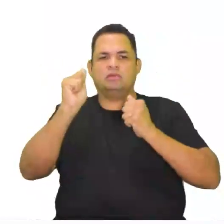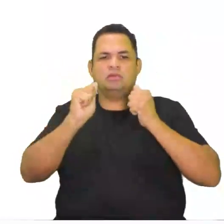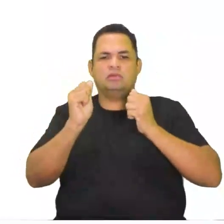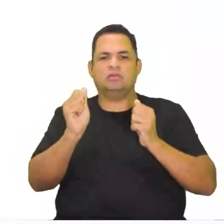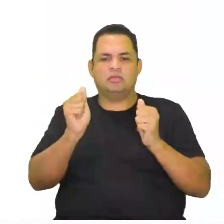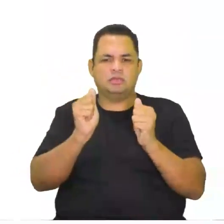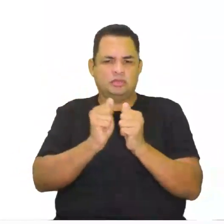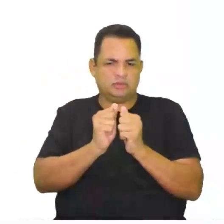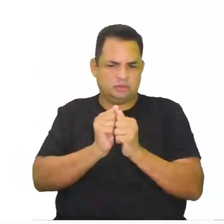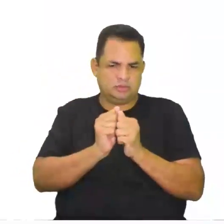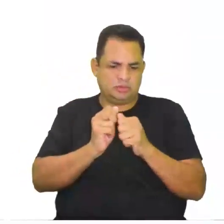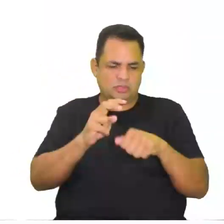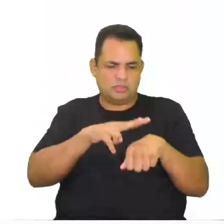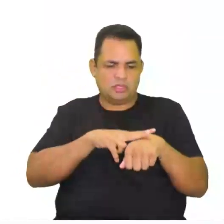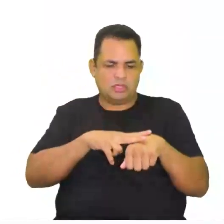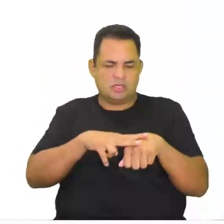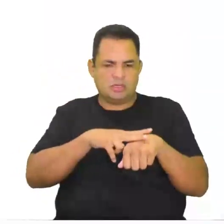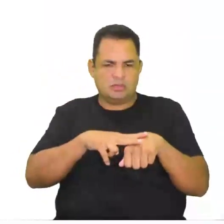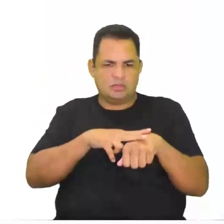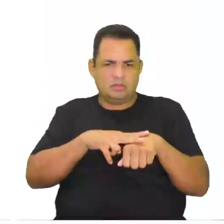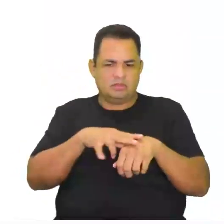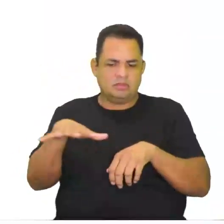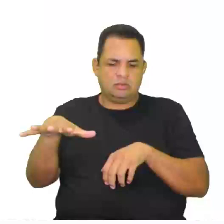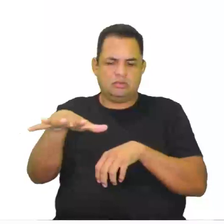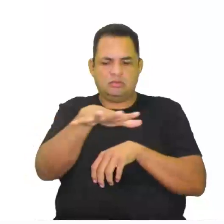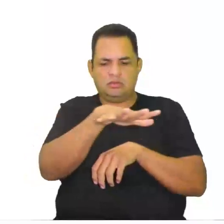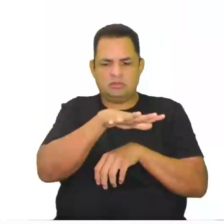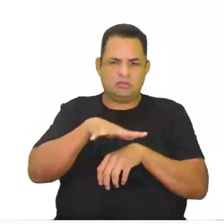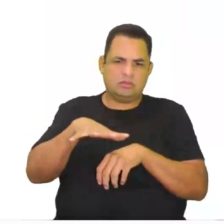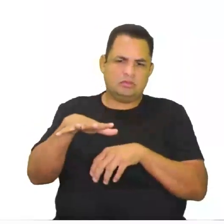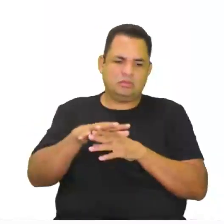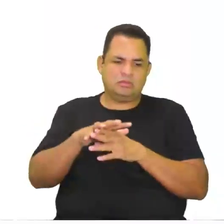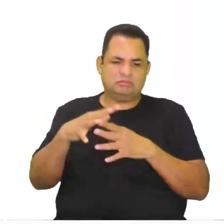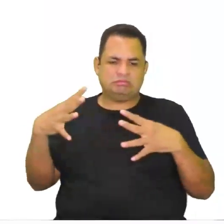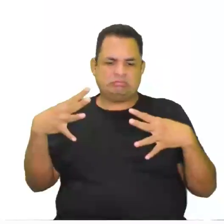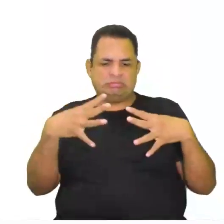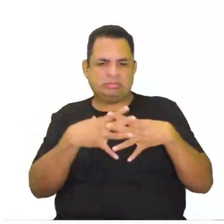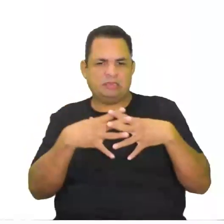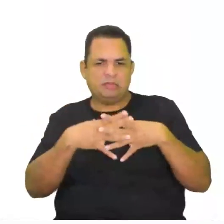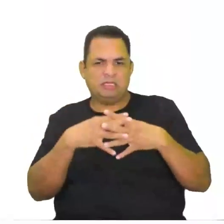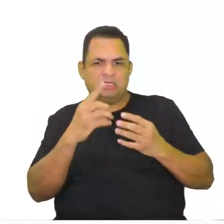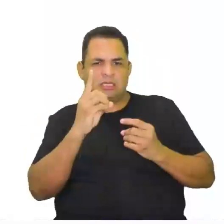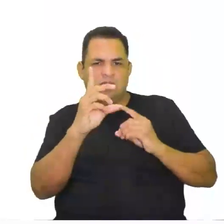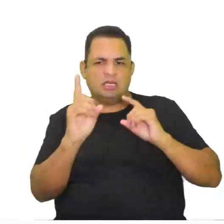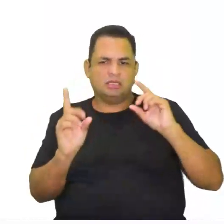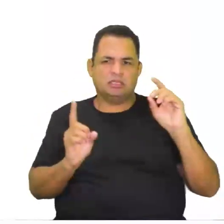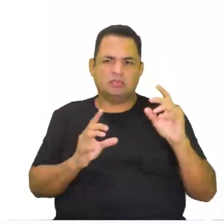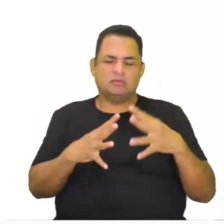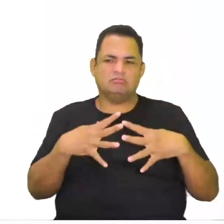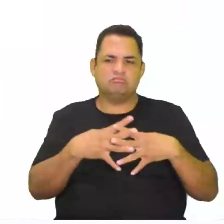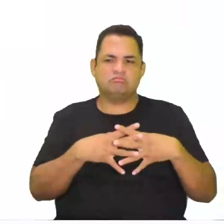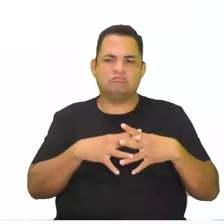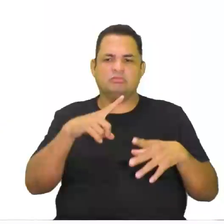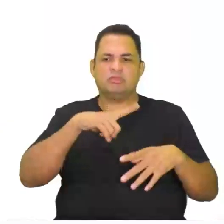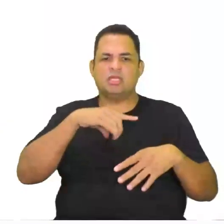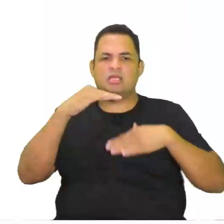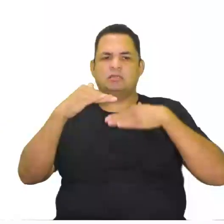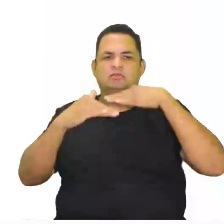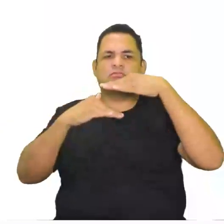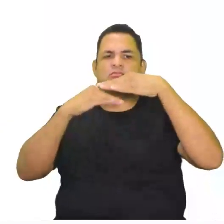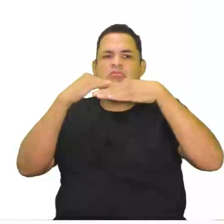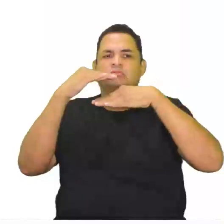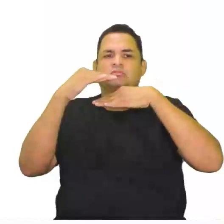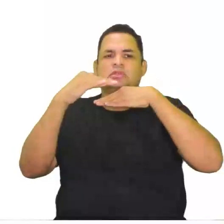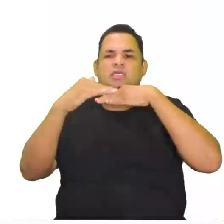junto com a química verde e o meio ambiente sem que um atrapalhe o outro, nós temos o